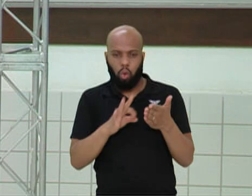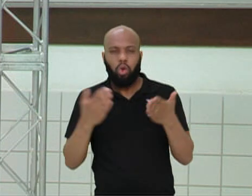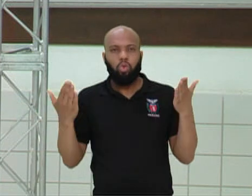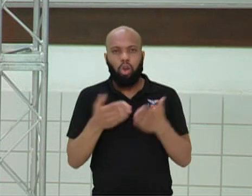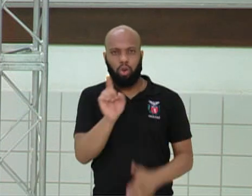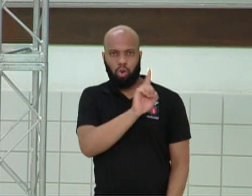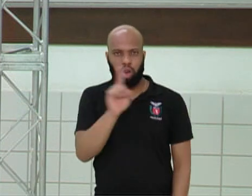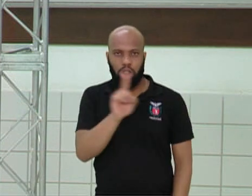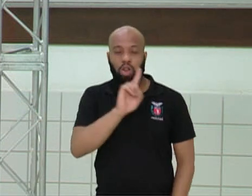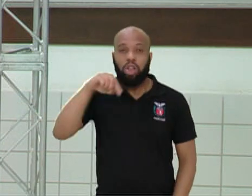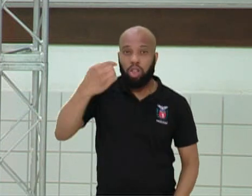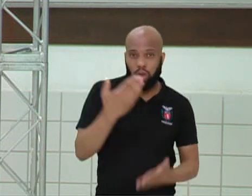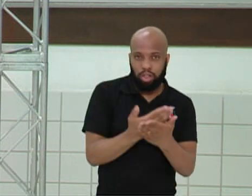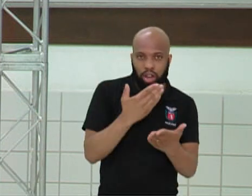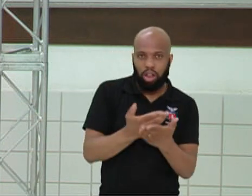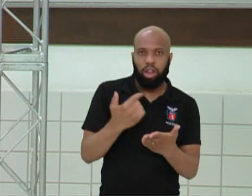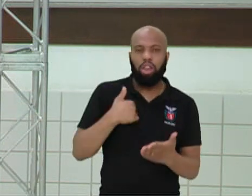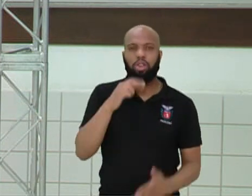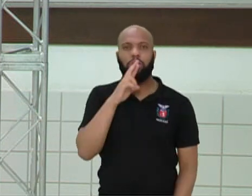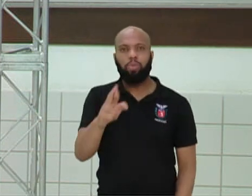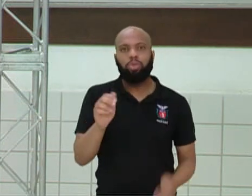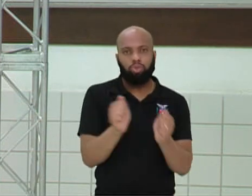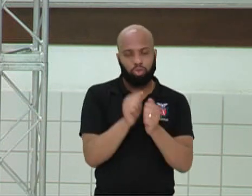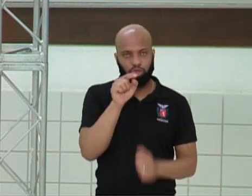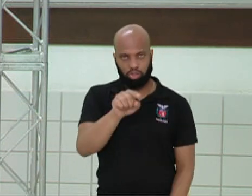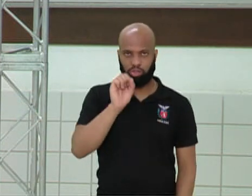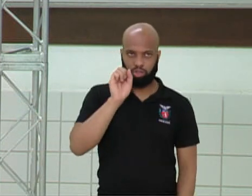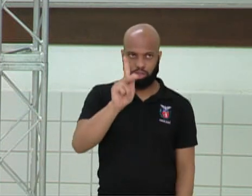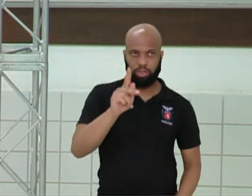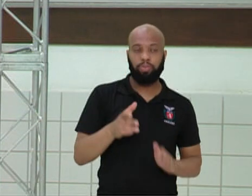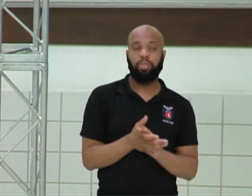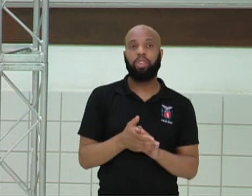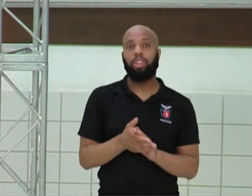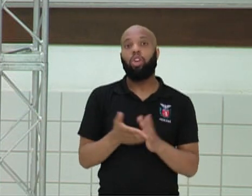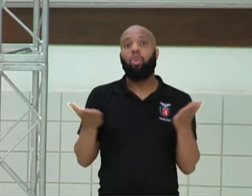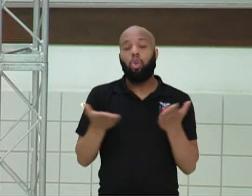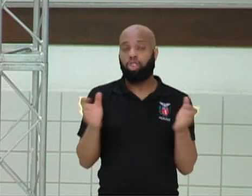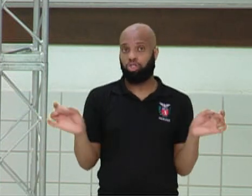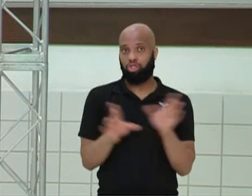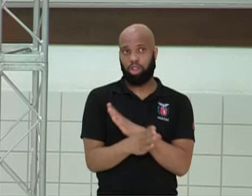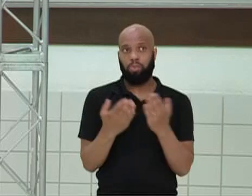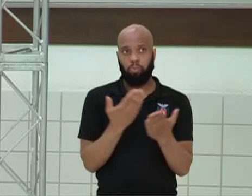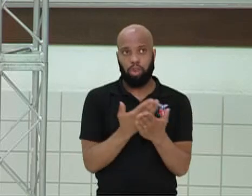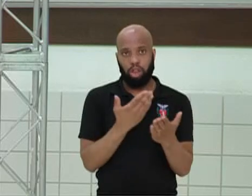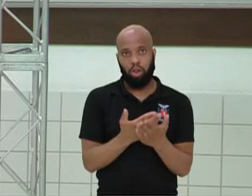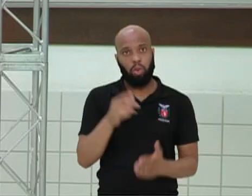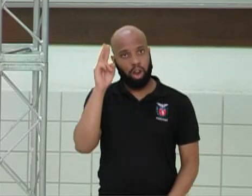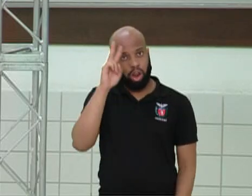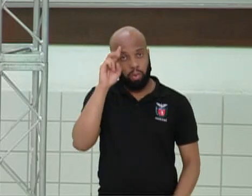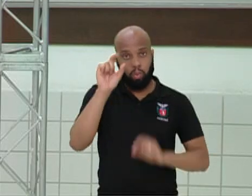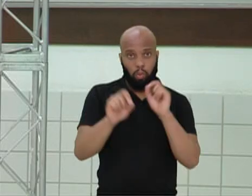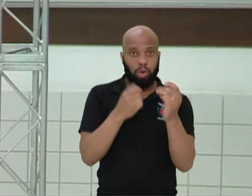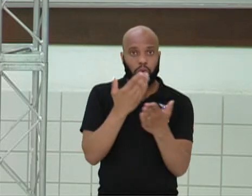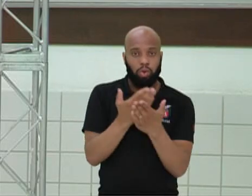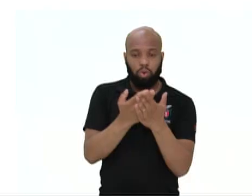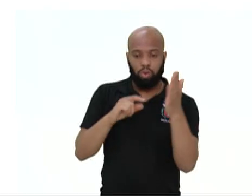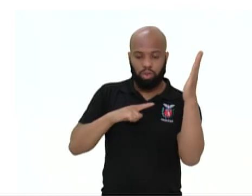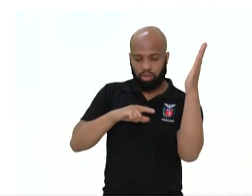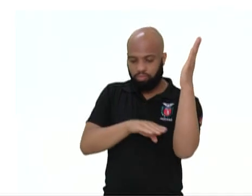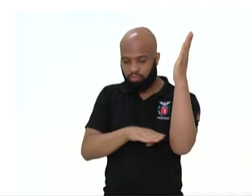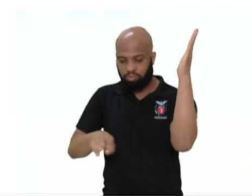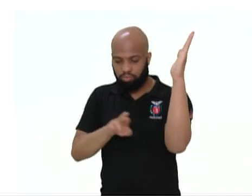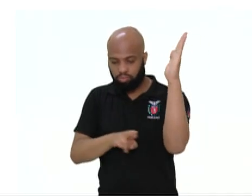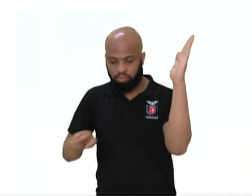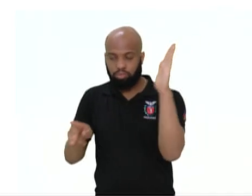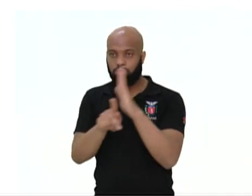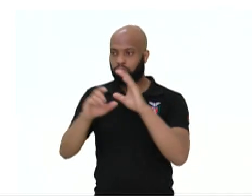resolver agora não, na próxima aula eu resolvo com vocês, beleza? A gente vai ficando por aqui, né? Lembrando que a aula de hoje a gente trabalhou com as raízes